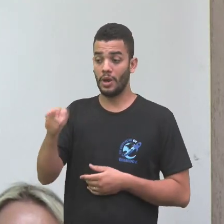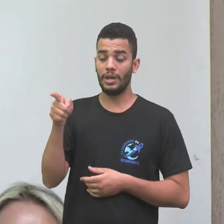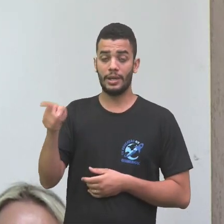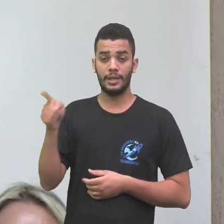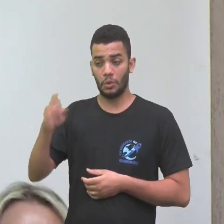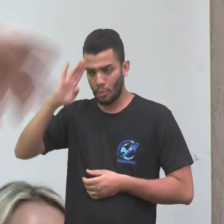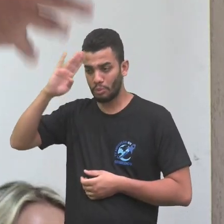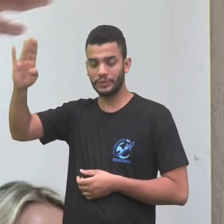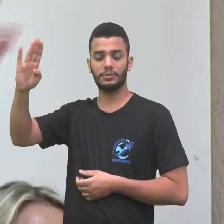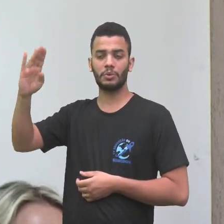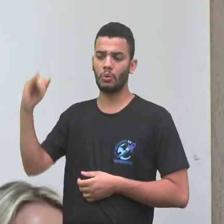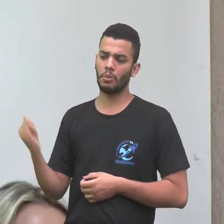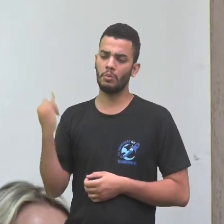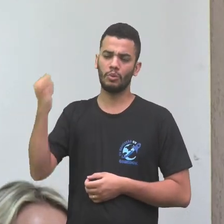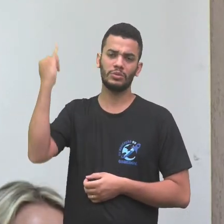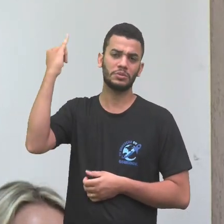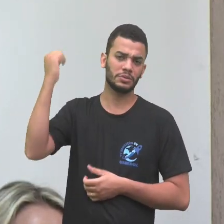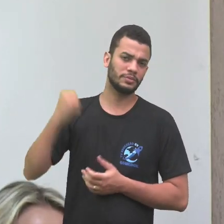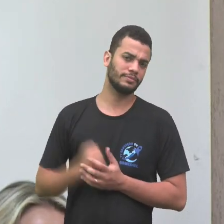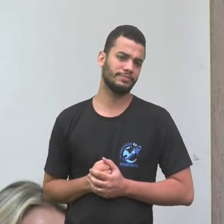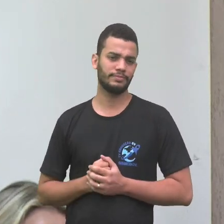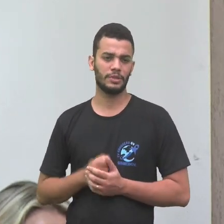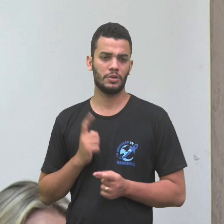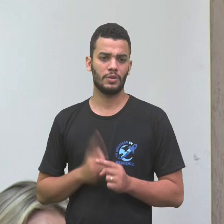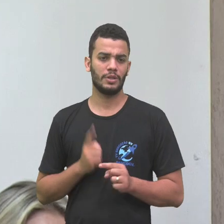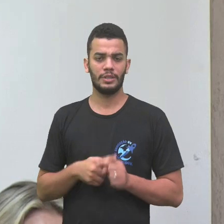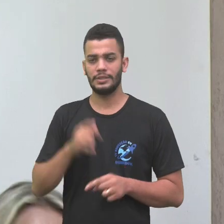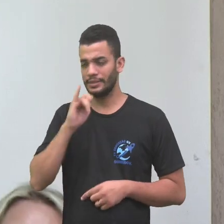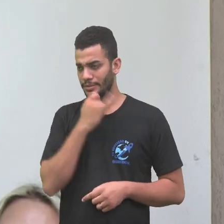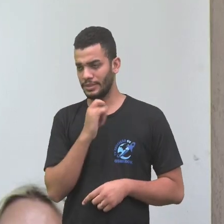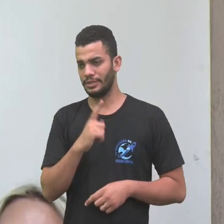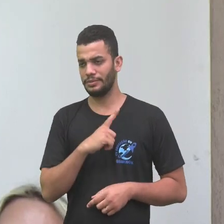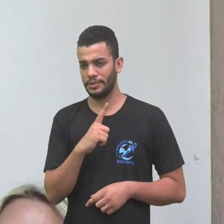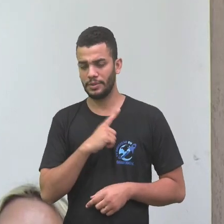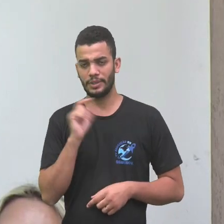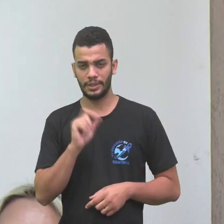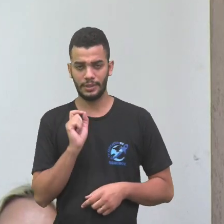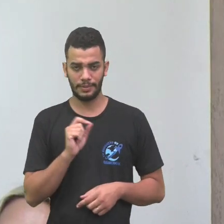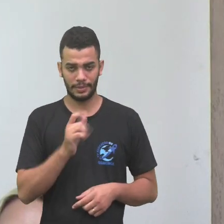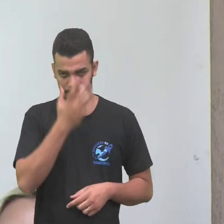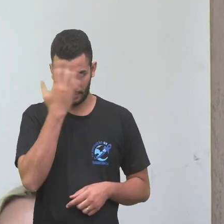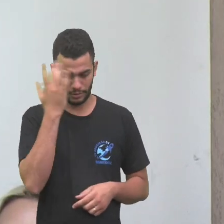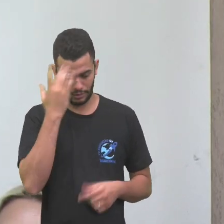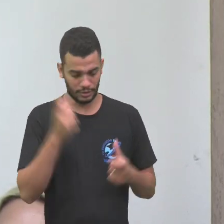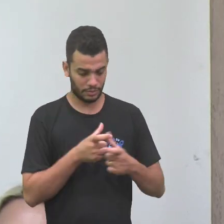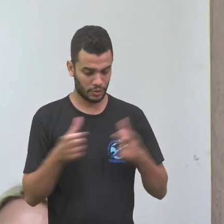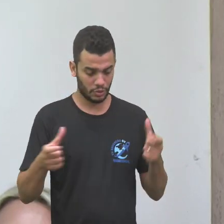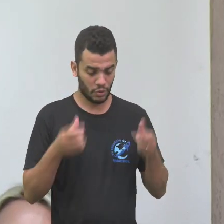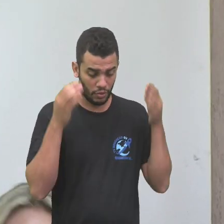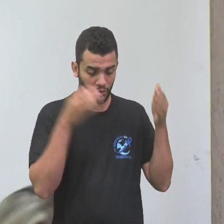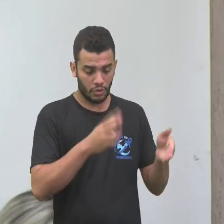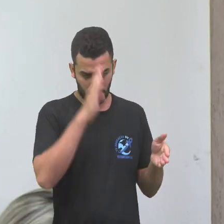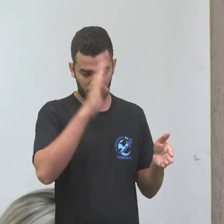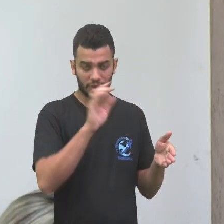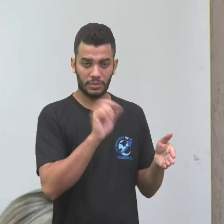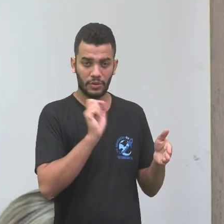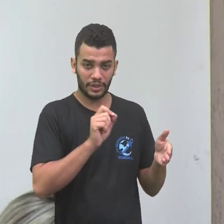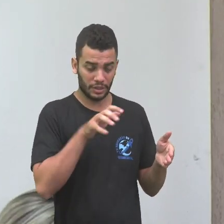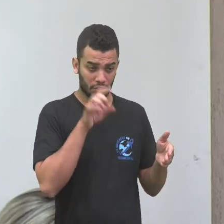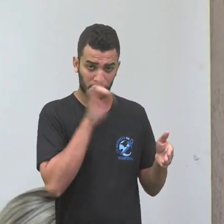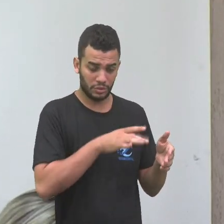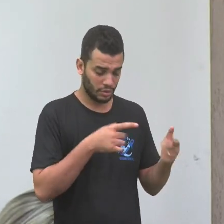diferentes, ainda tem a ideologia política envolvida, né? E o Prata conseguiu criar essa harmonia e ninguém